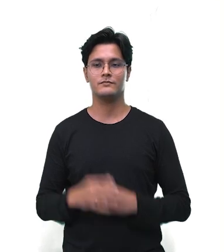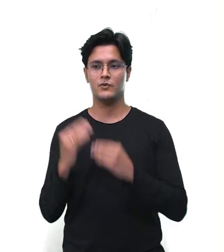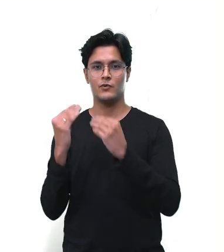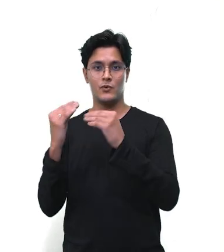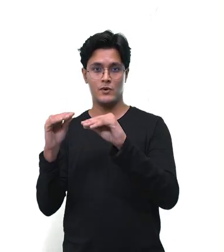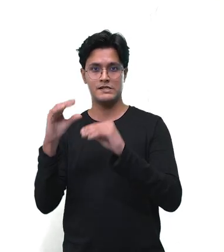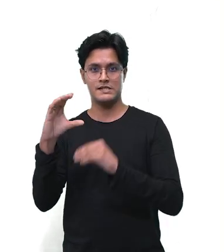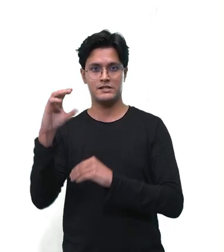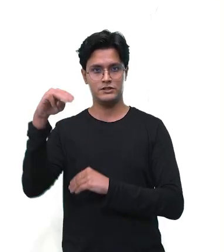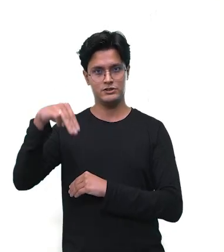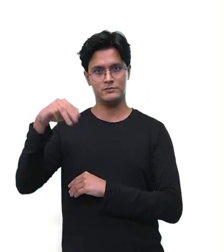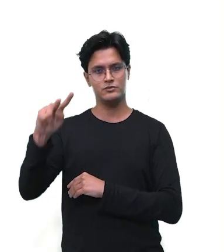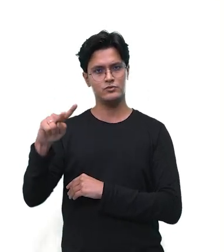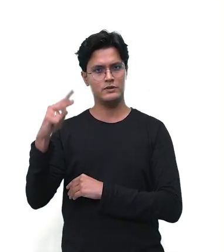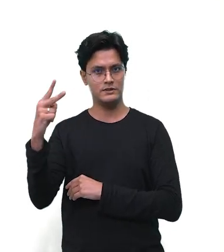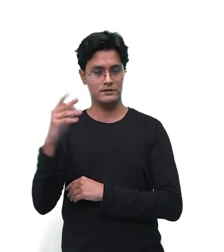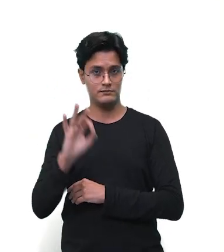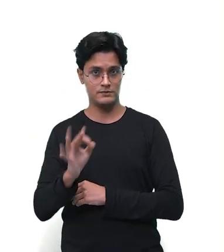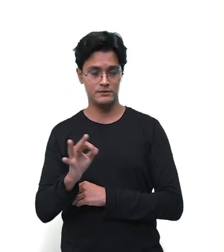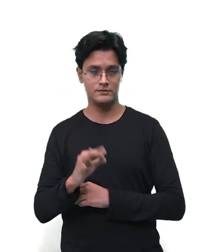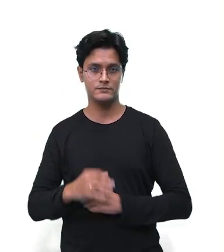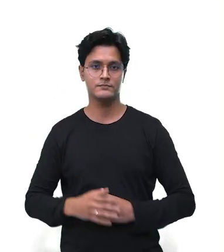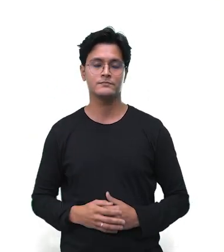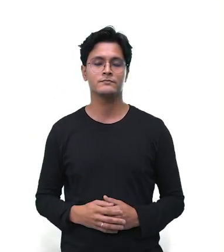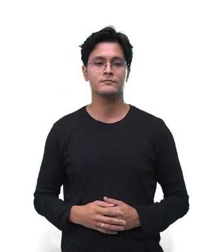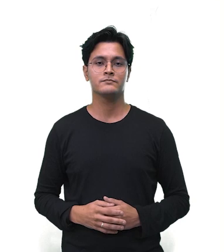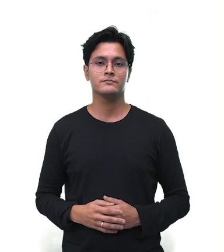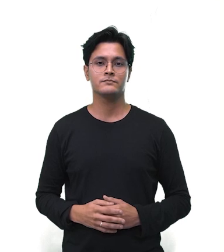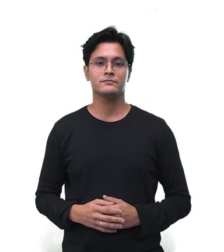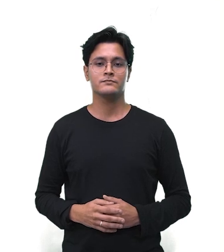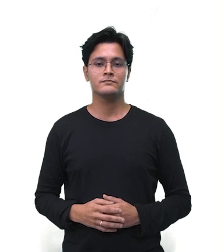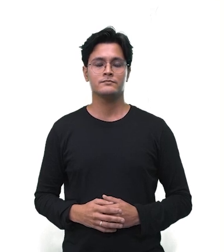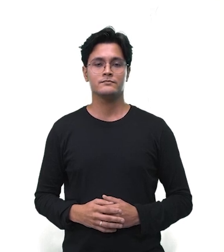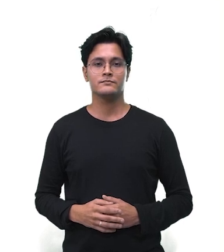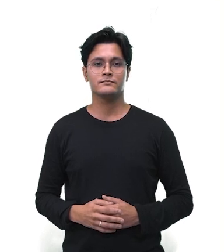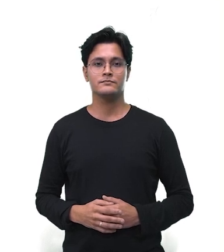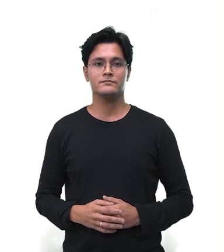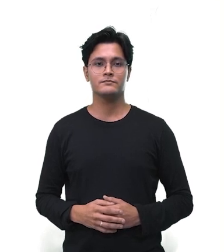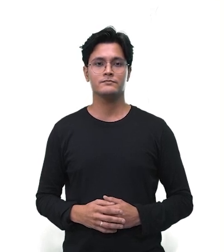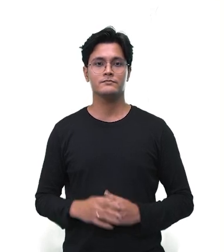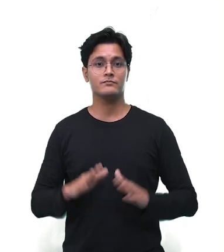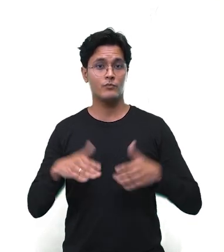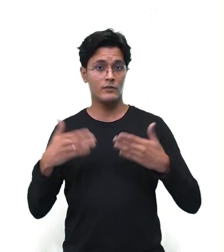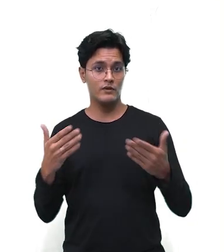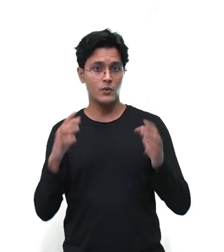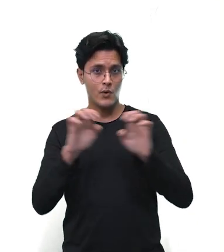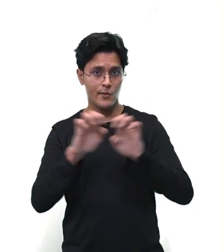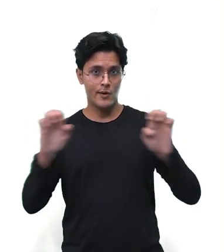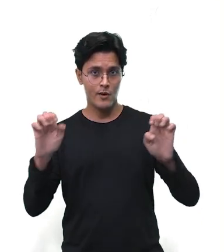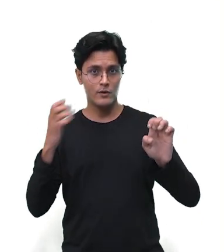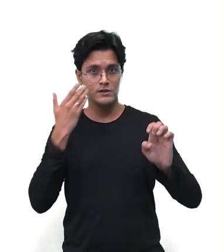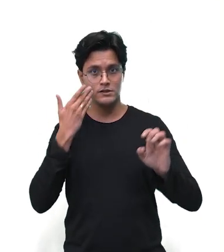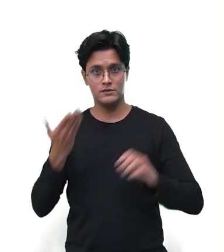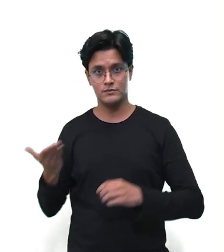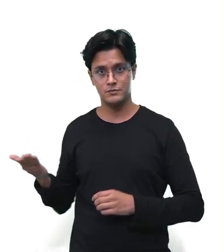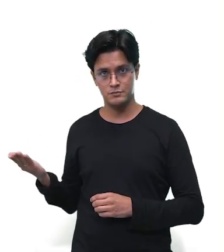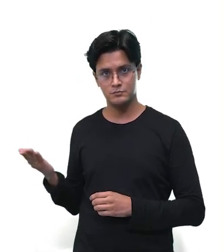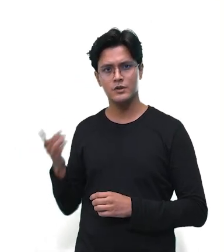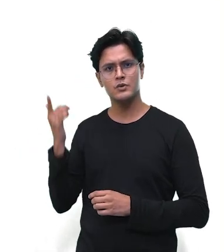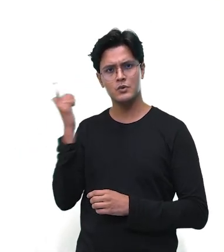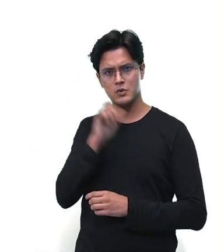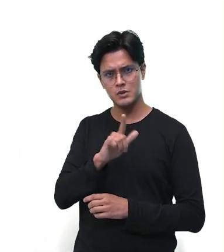Centímetros quadrados. Muito bem. Então veja que com essa equação aqui, ó, eu